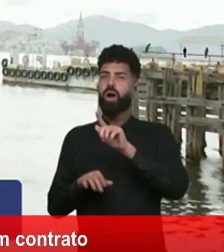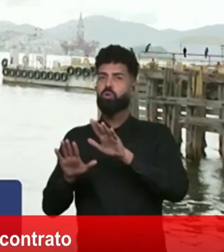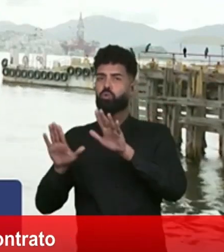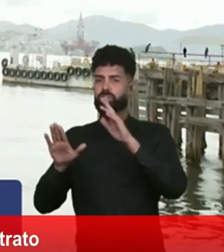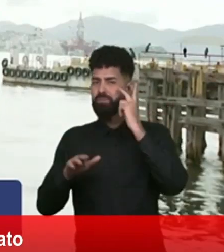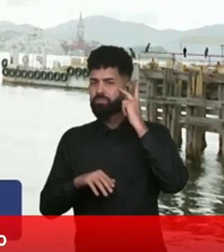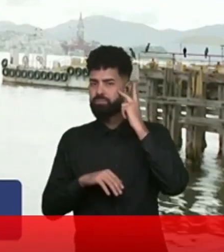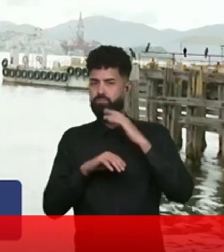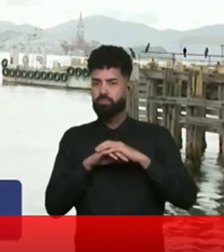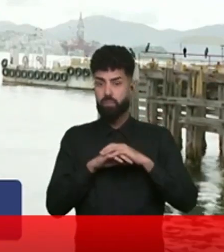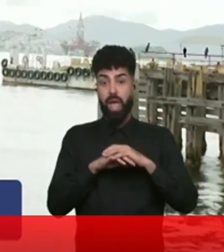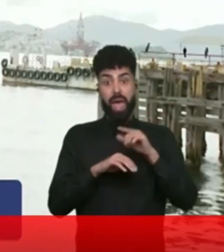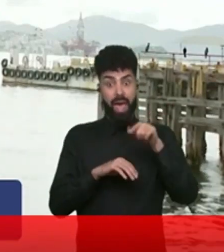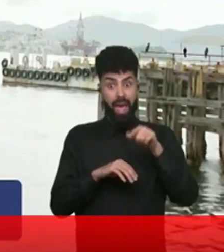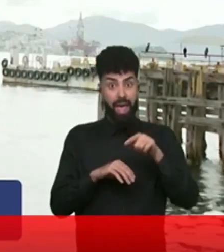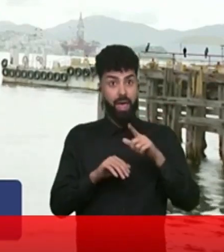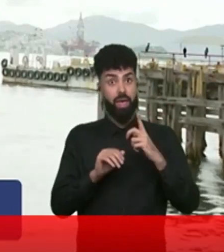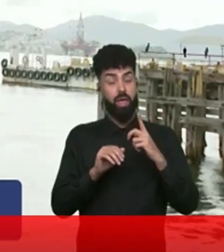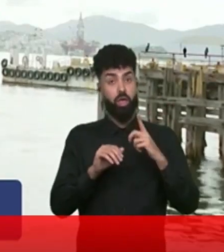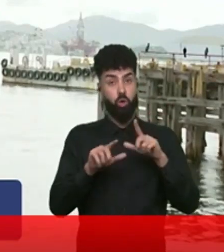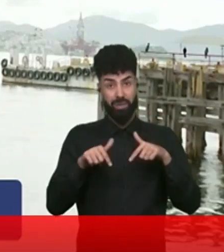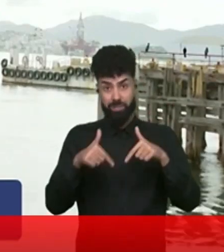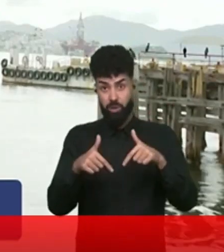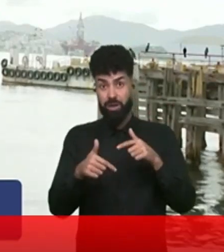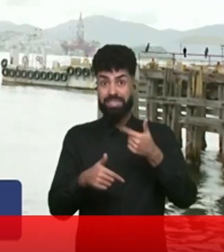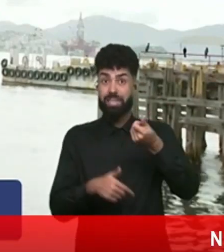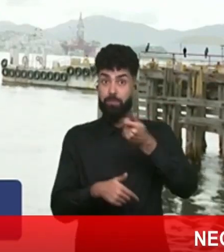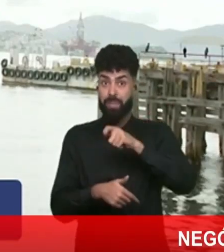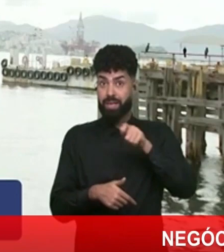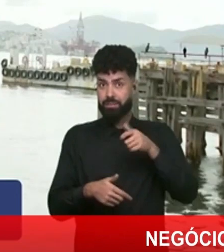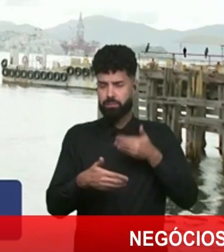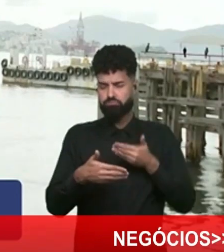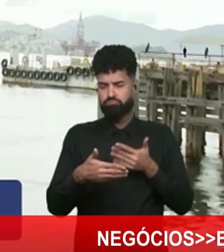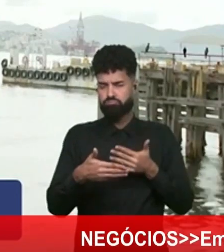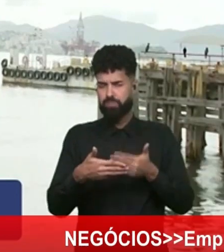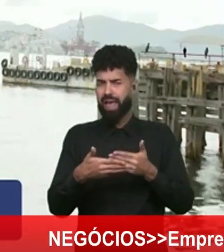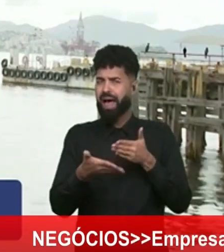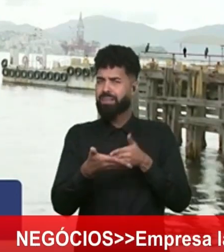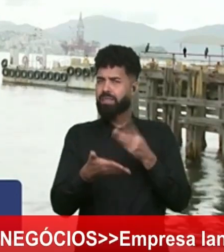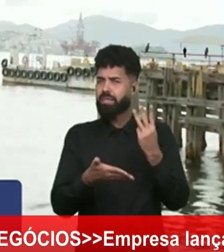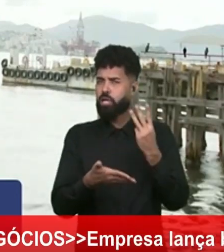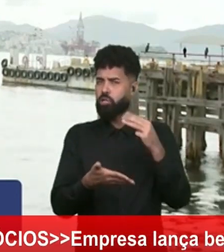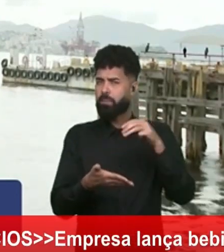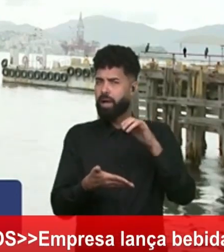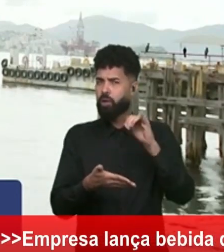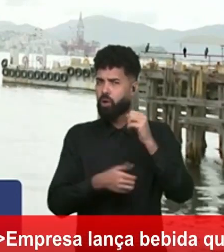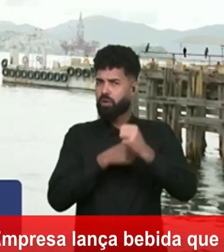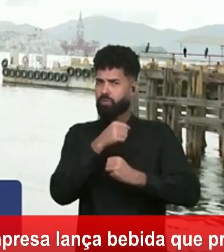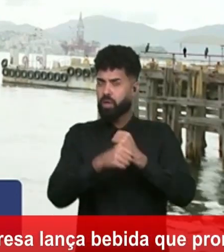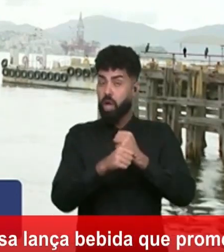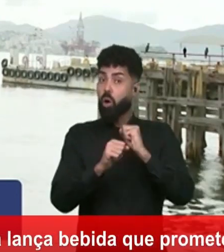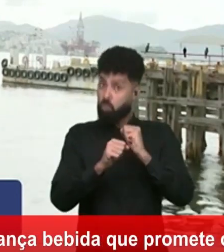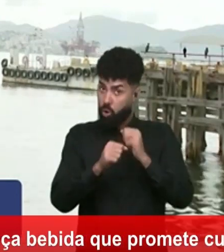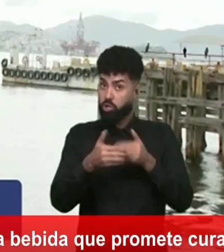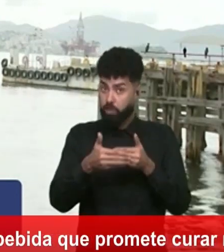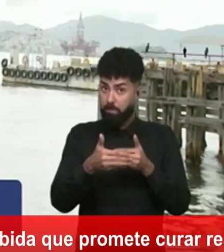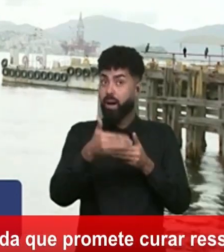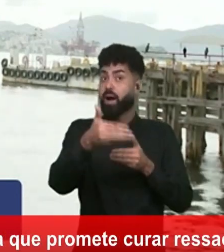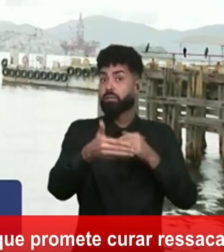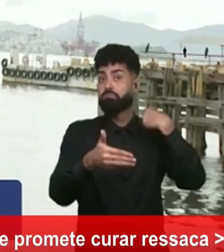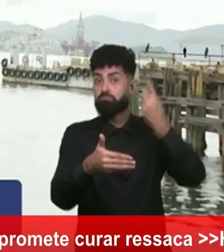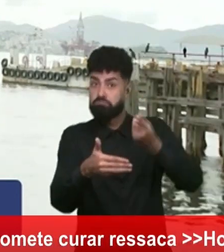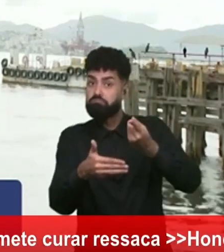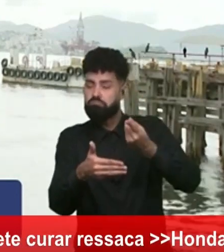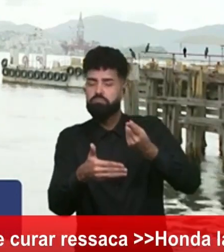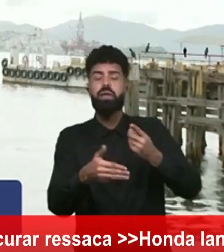ordem vai durar 6 meses e deve se estender até o dia 3 de maio do ano que vem, prazo que pode ser prorrogado. As ações vão ser